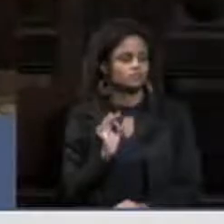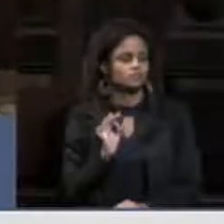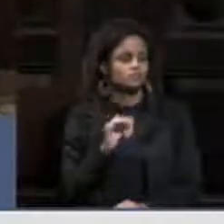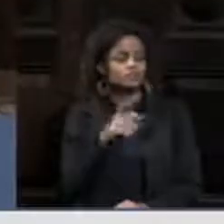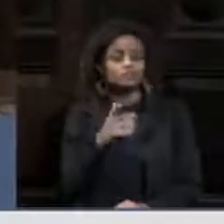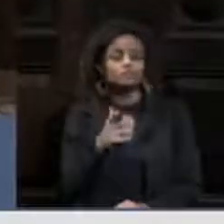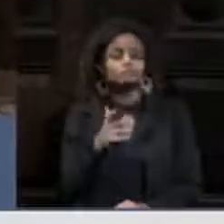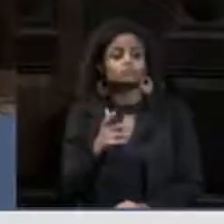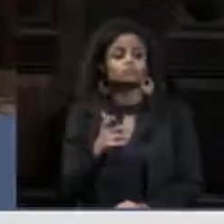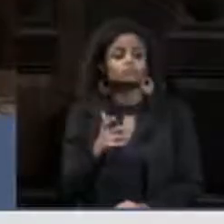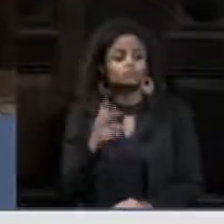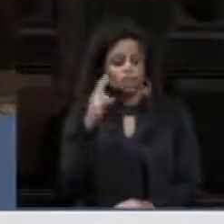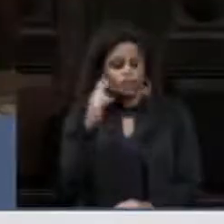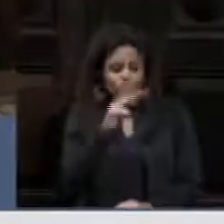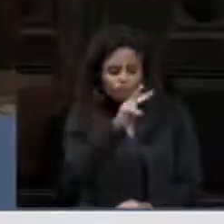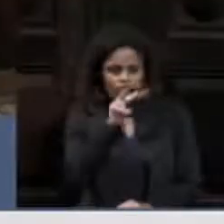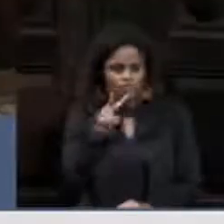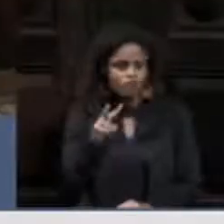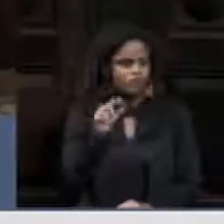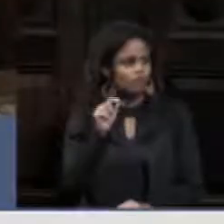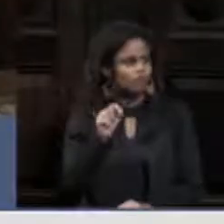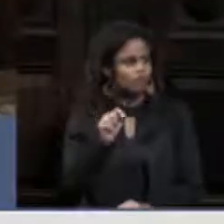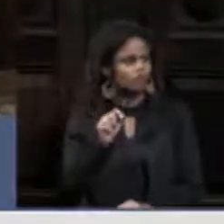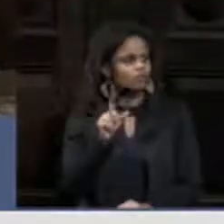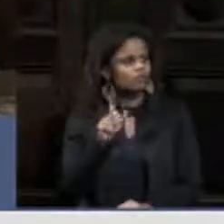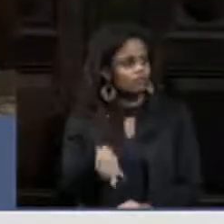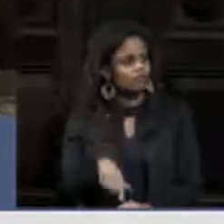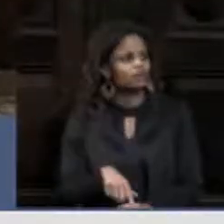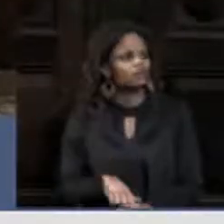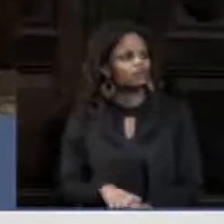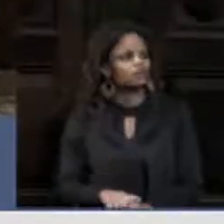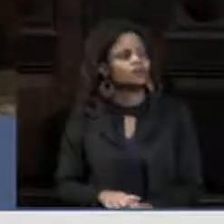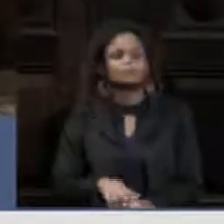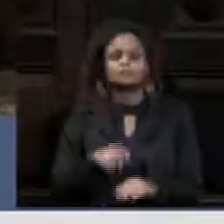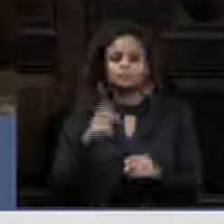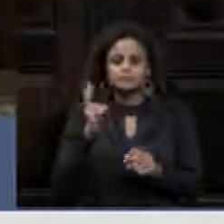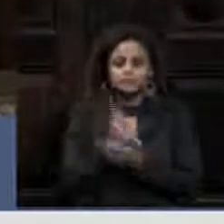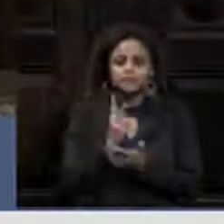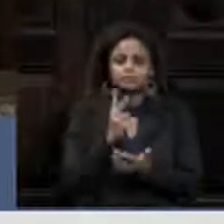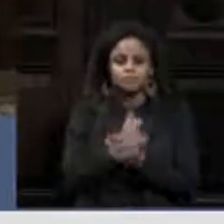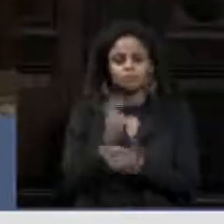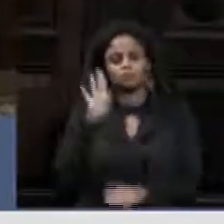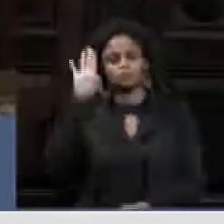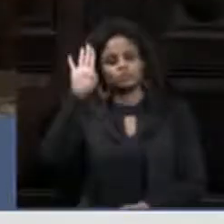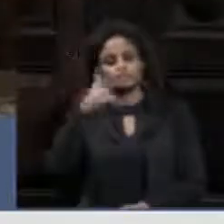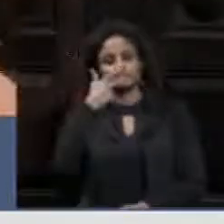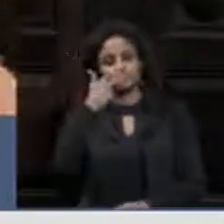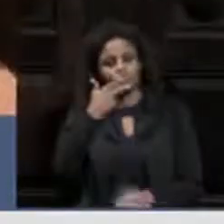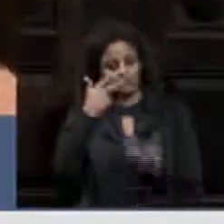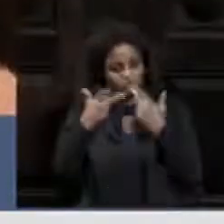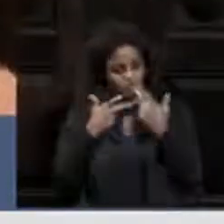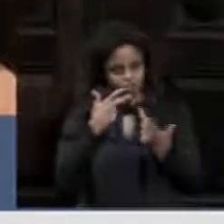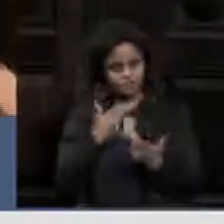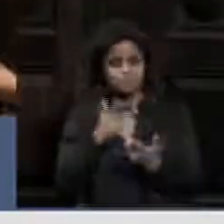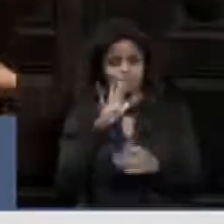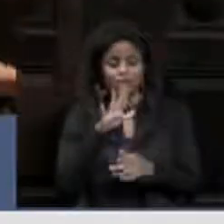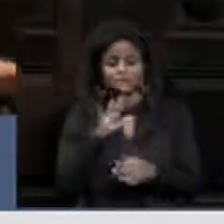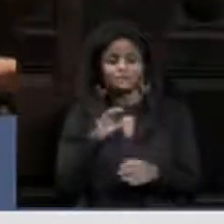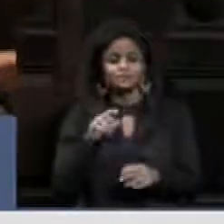fundamental é objeto de todos os discursos, mas nas ações